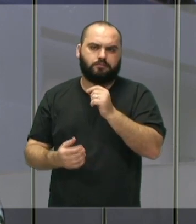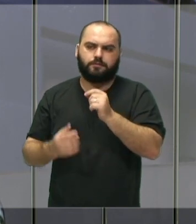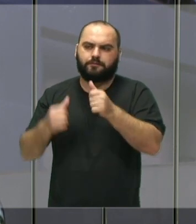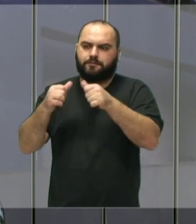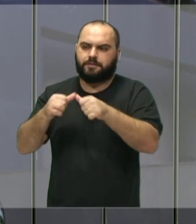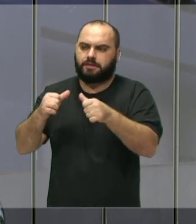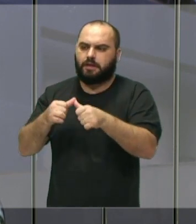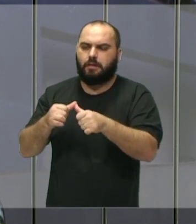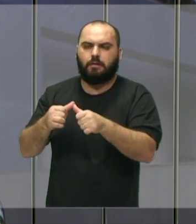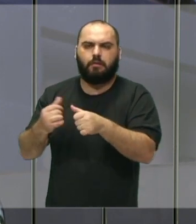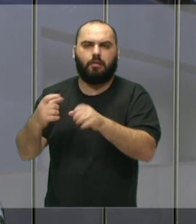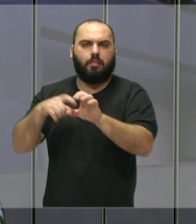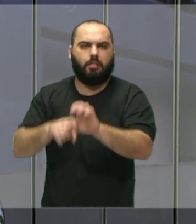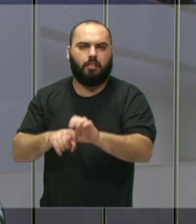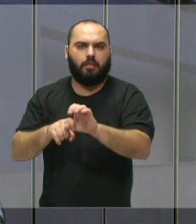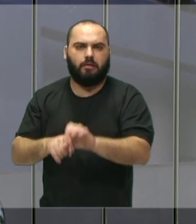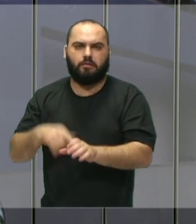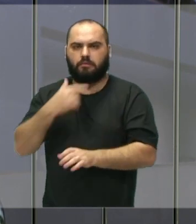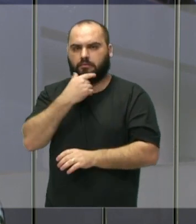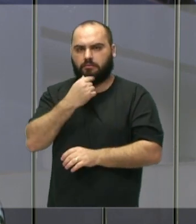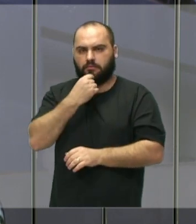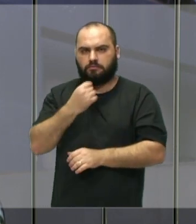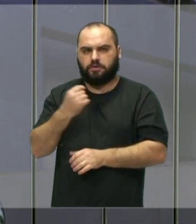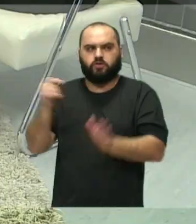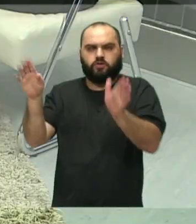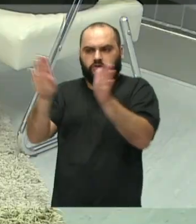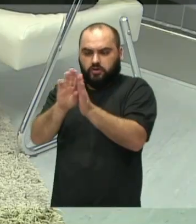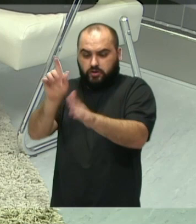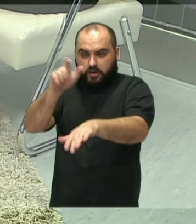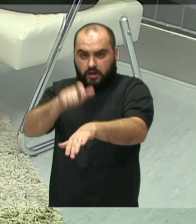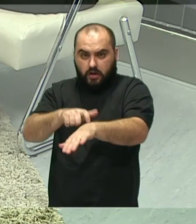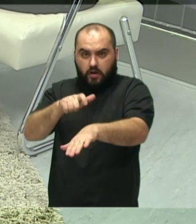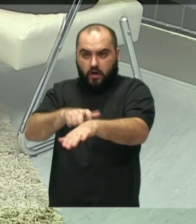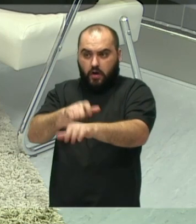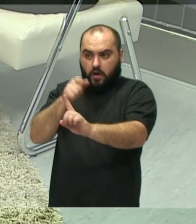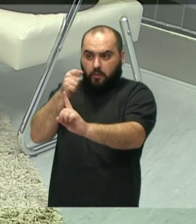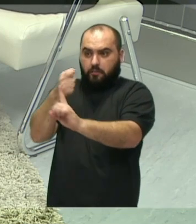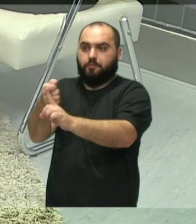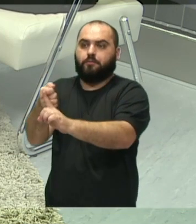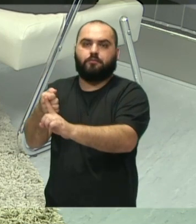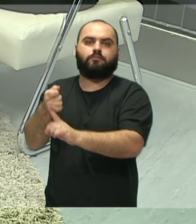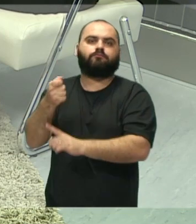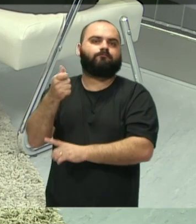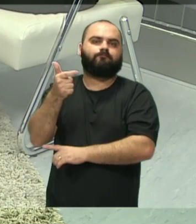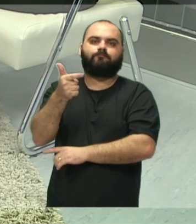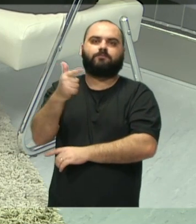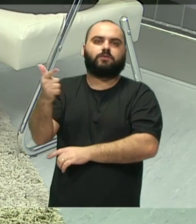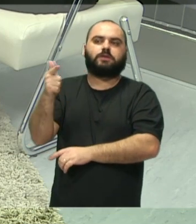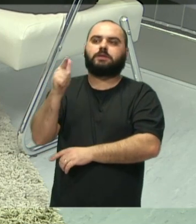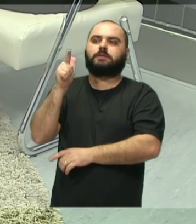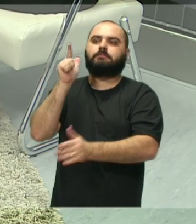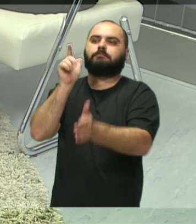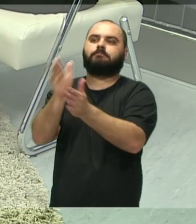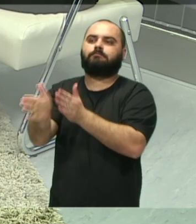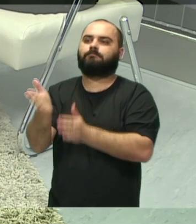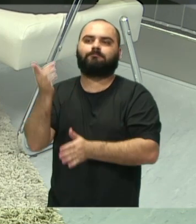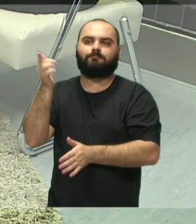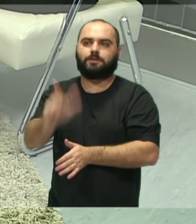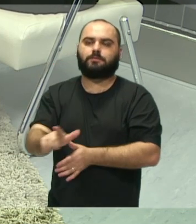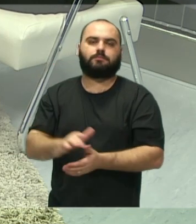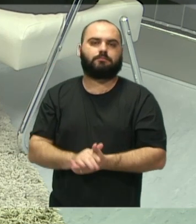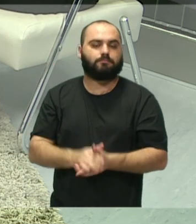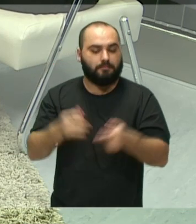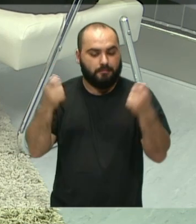totalmente dependente, e daí quando vem mesmo a agressão, ela não ter para onde correr. Então a gente precisa melhorar essa parte